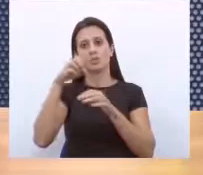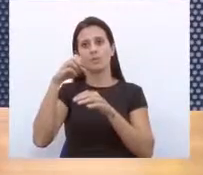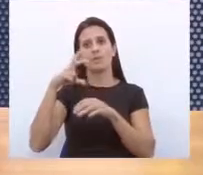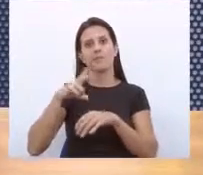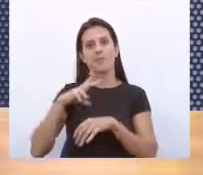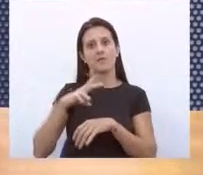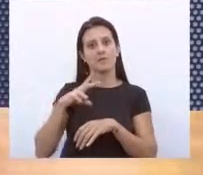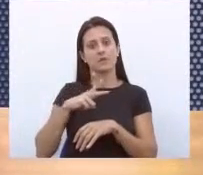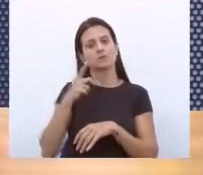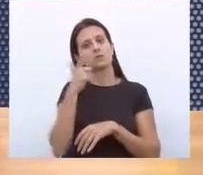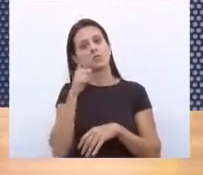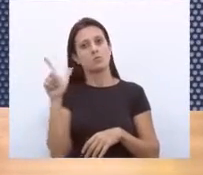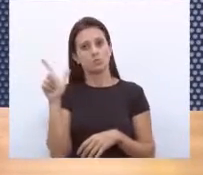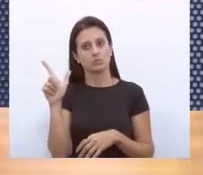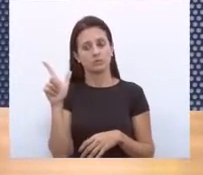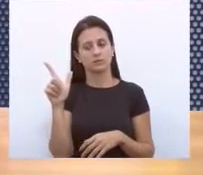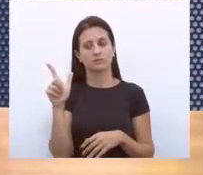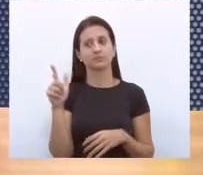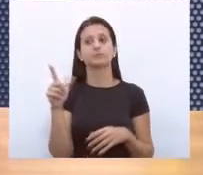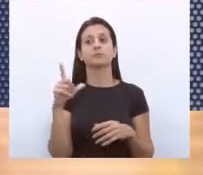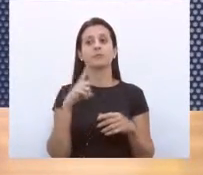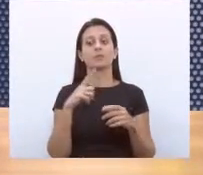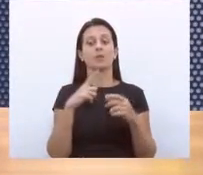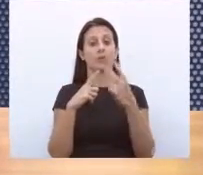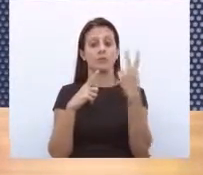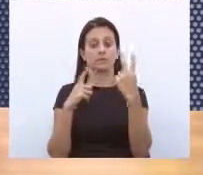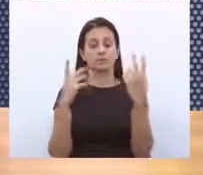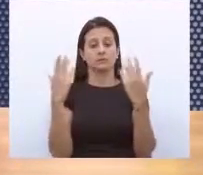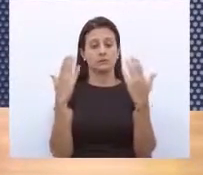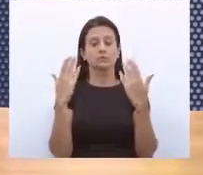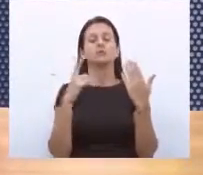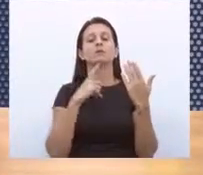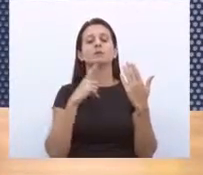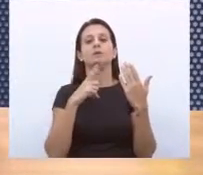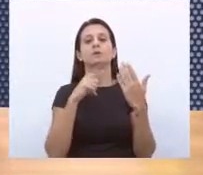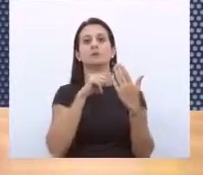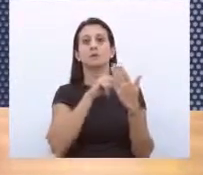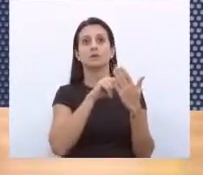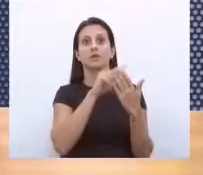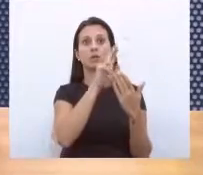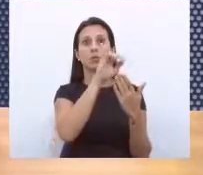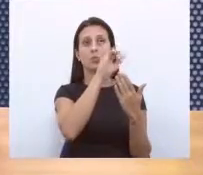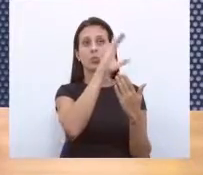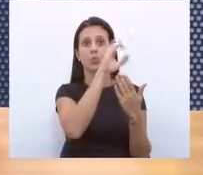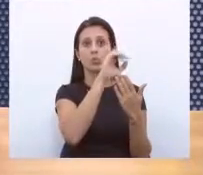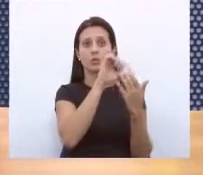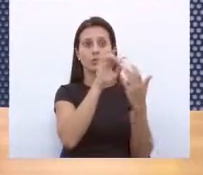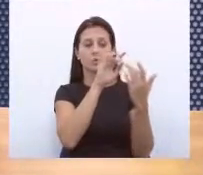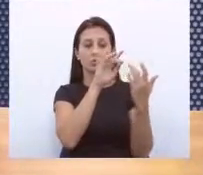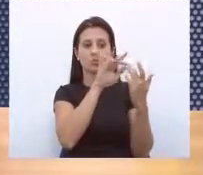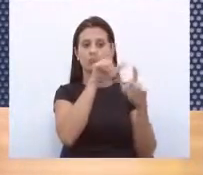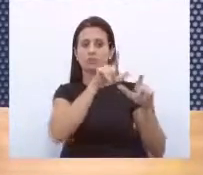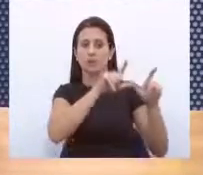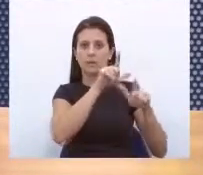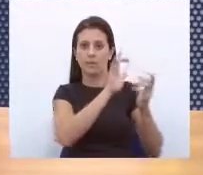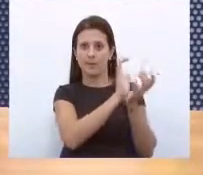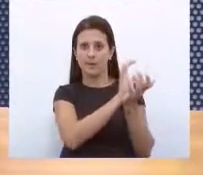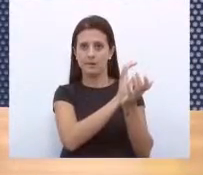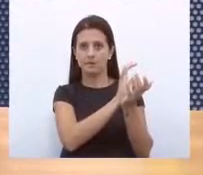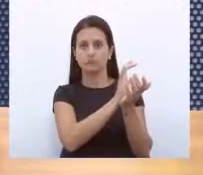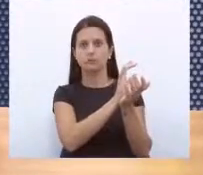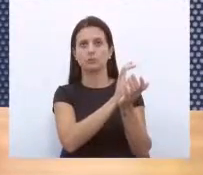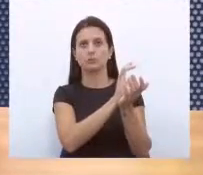nós tínhamos uma proposta de regime jurídico único para reger as relações de trabalho,